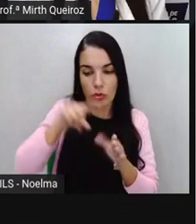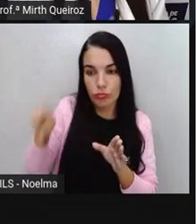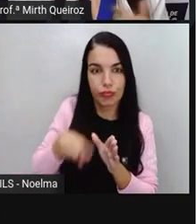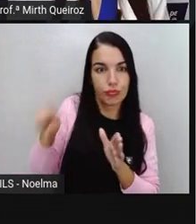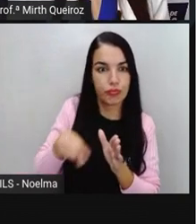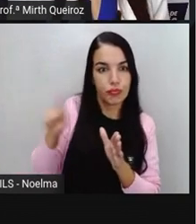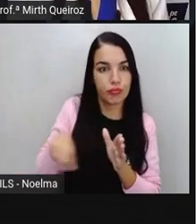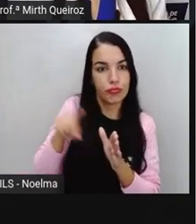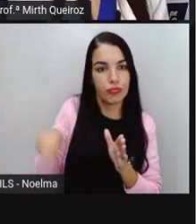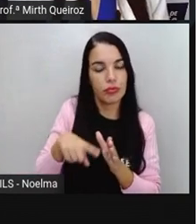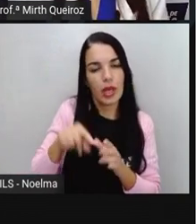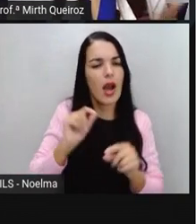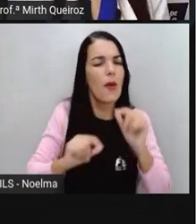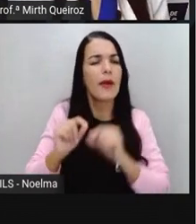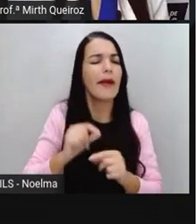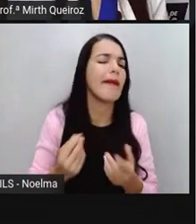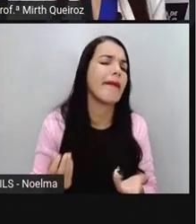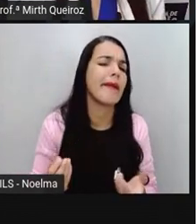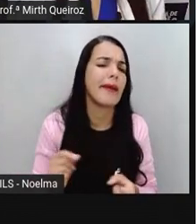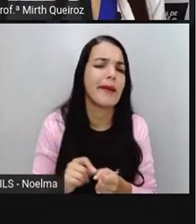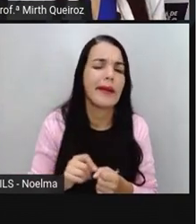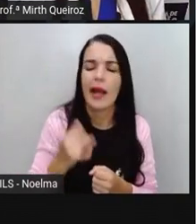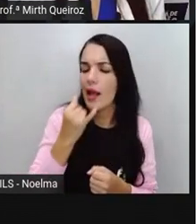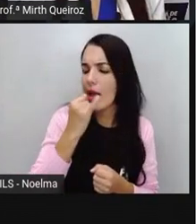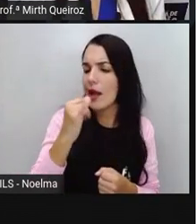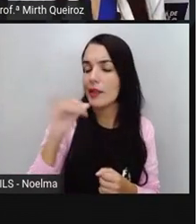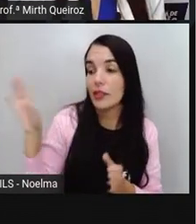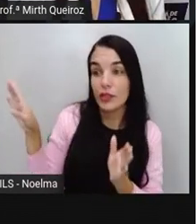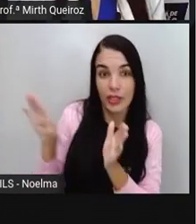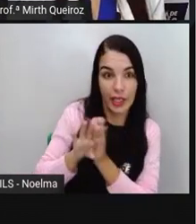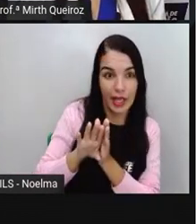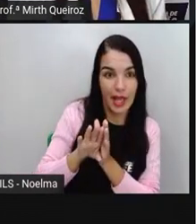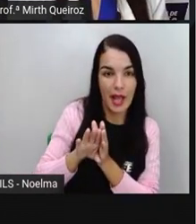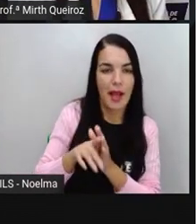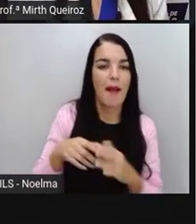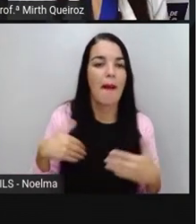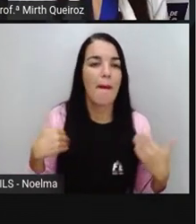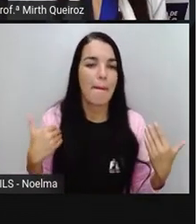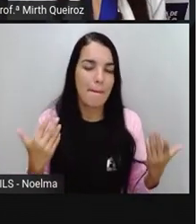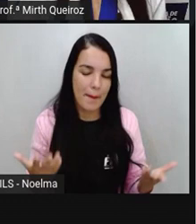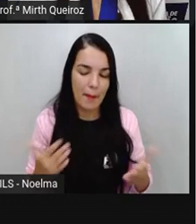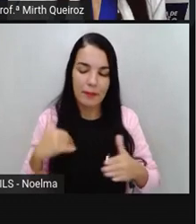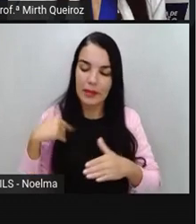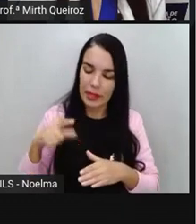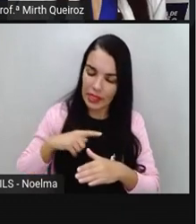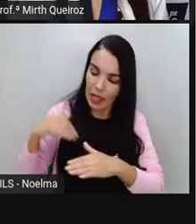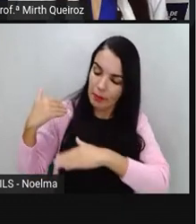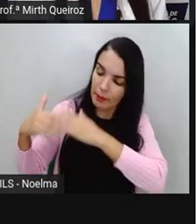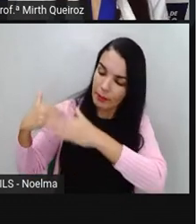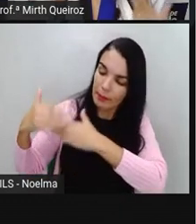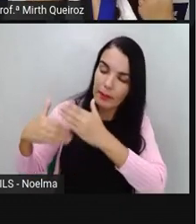ligar um ventilador, o que a gente faz, como é que essa energia chega à nossa casa, né? Passa por todo um processo. E a